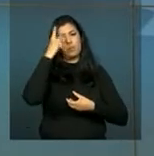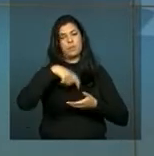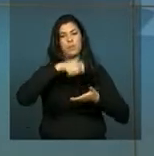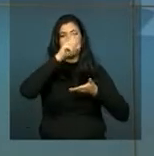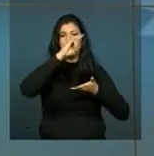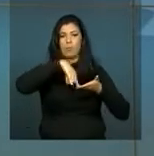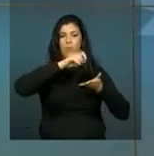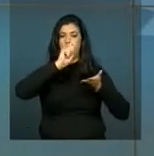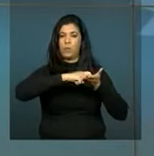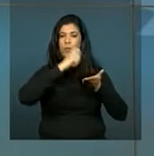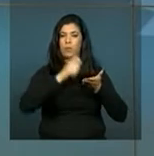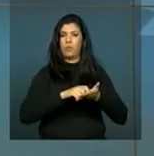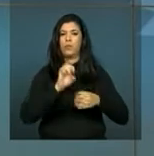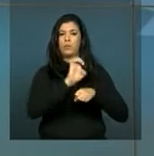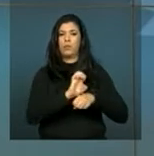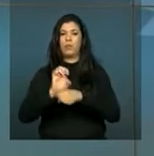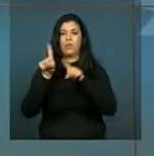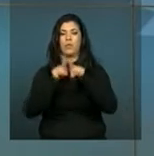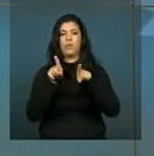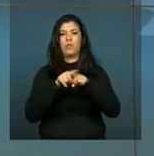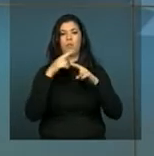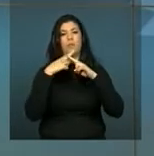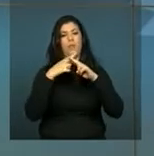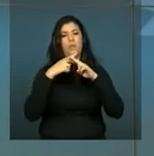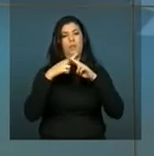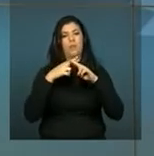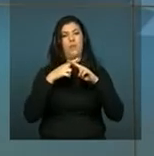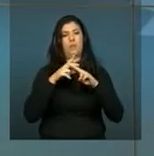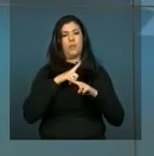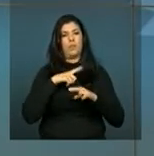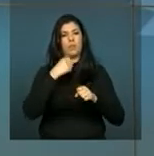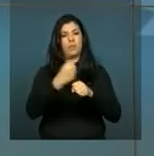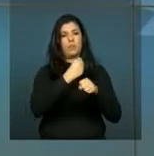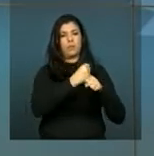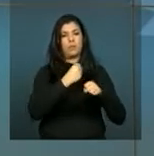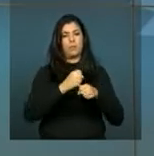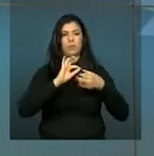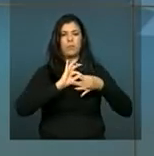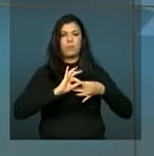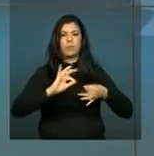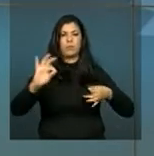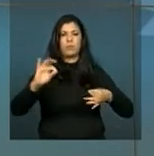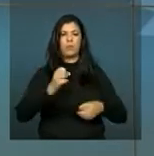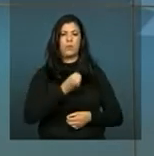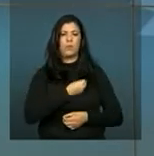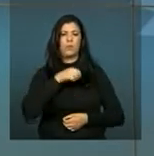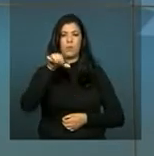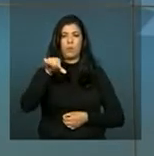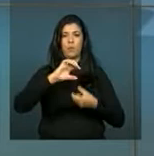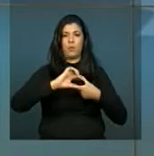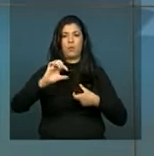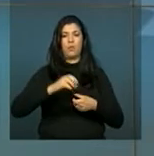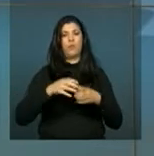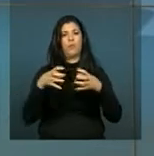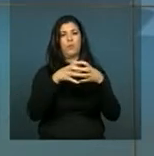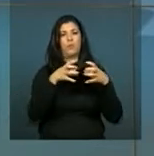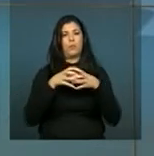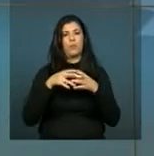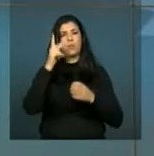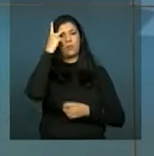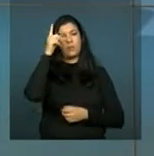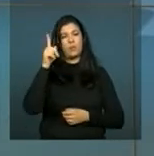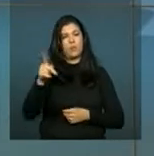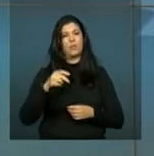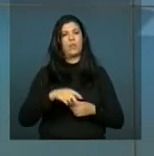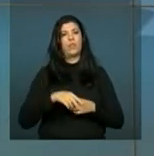termo foi assinado entre o estado EA Caixa Econômica Federal foram feitas obras de extensão da linha 9 da companhia paulista de trens